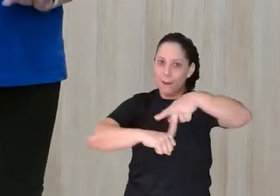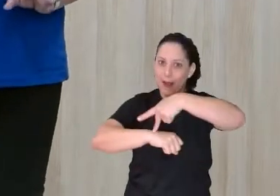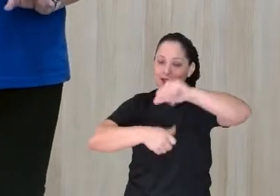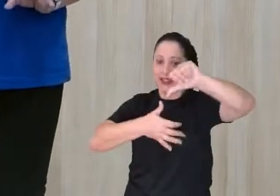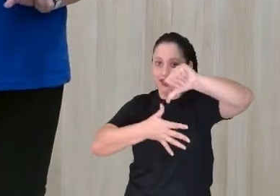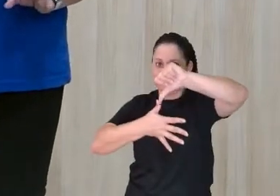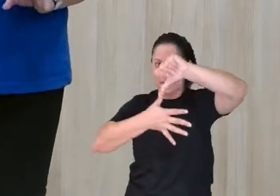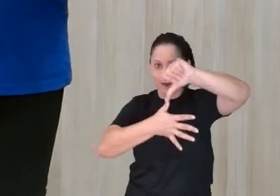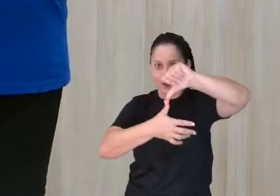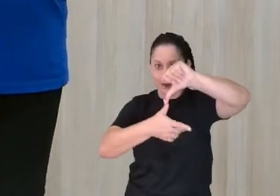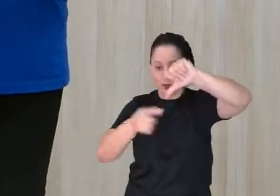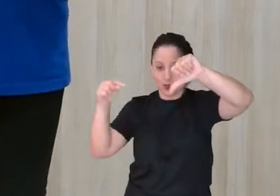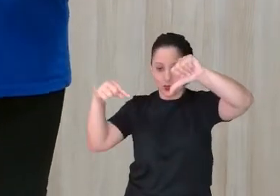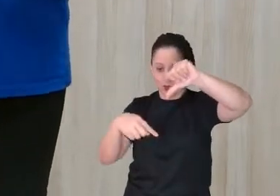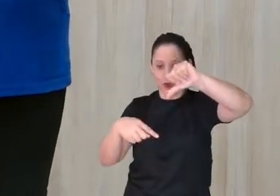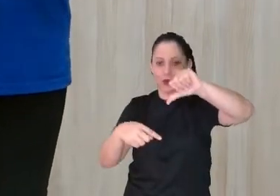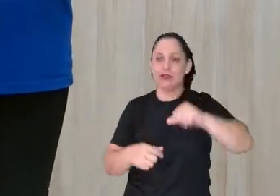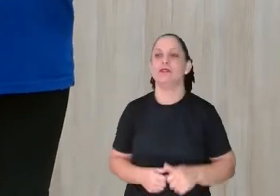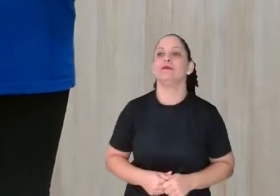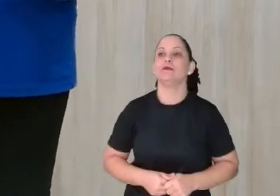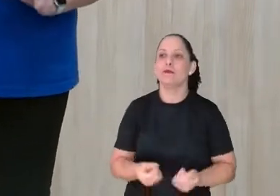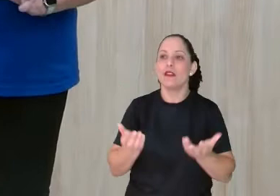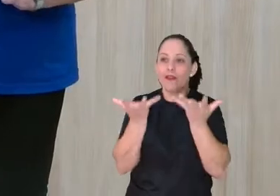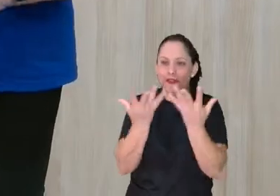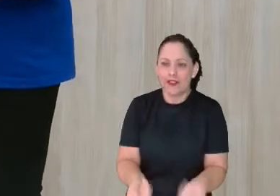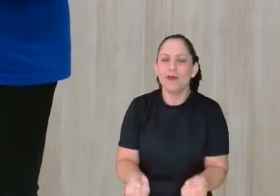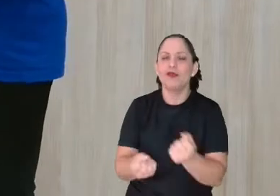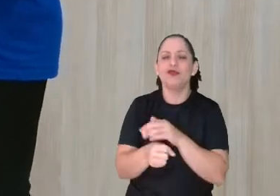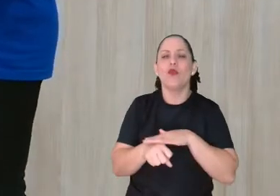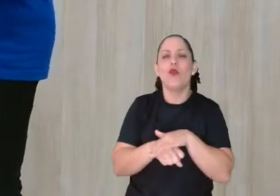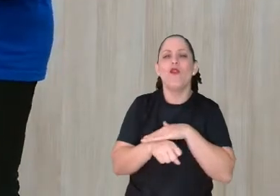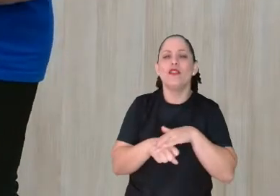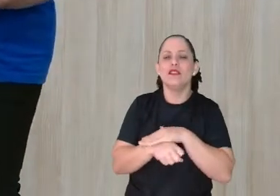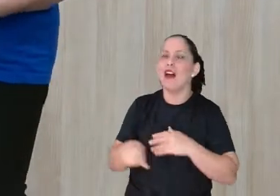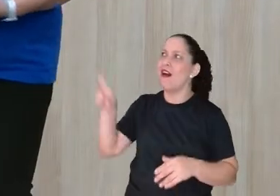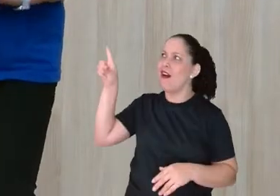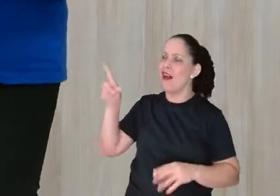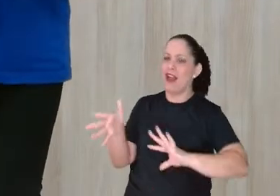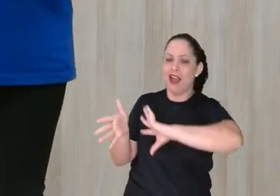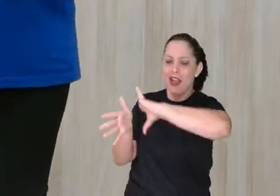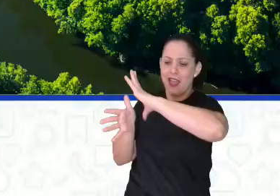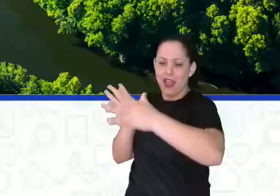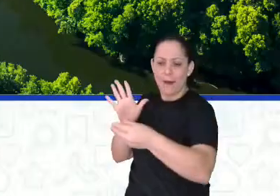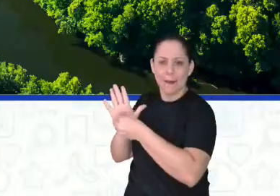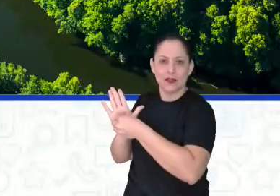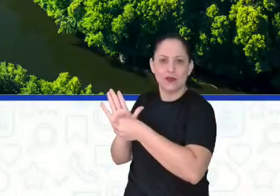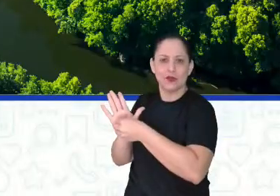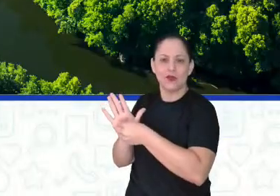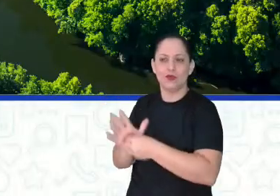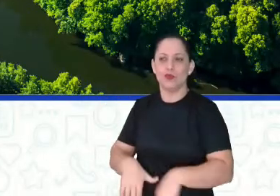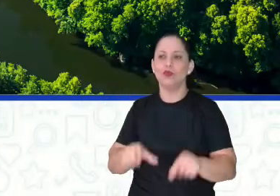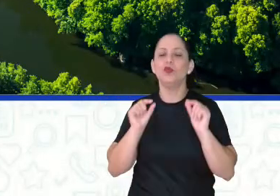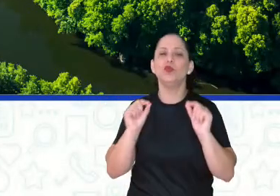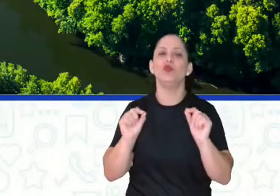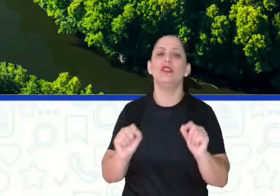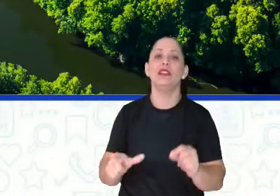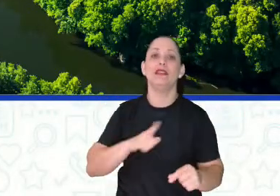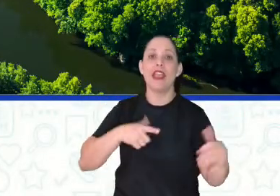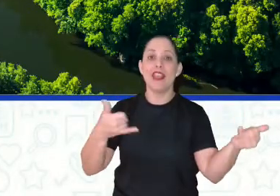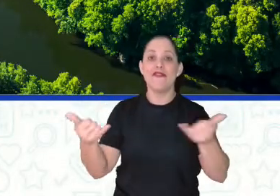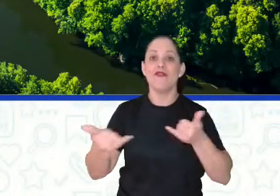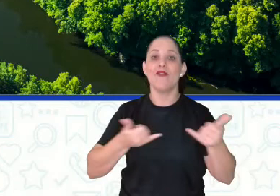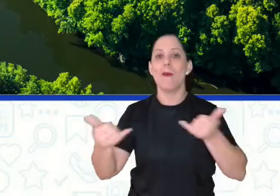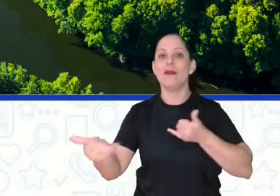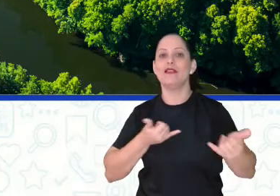maior está aí conosco. Mas vamos conversar ainda sobre a Amazônia. Eu trouxe aqui para vocês algumas informações. Primeiro, vamos